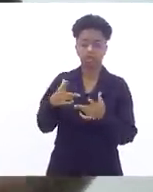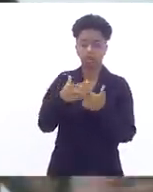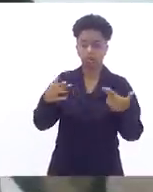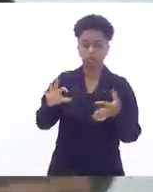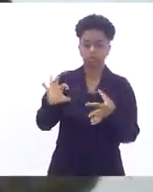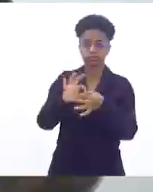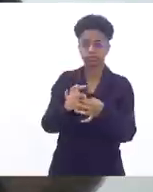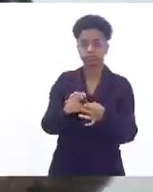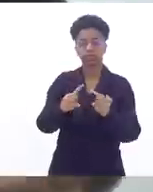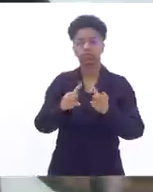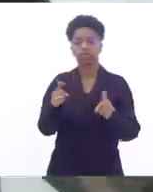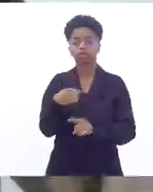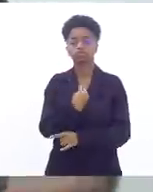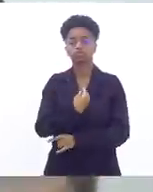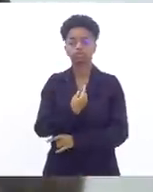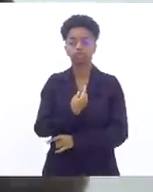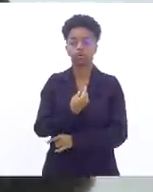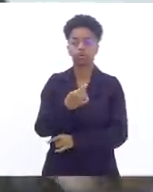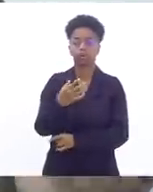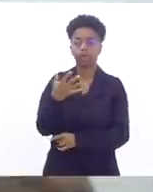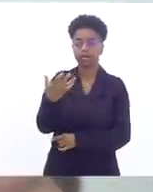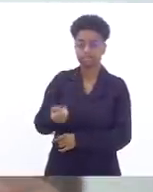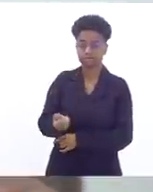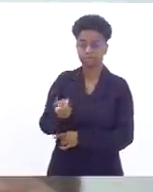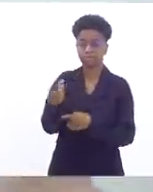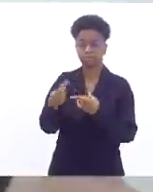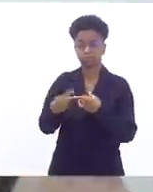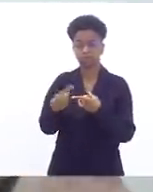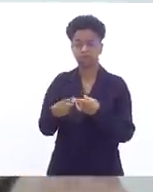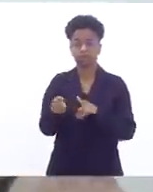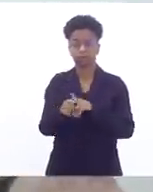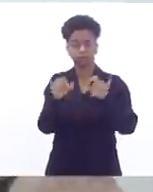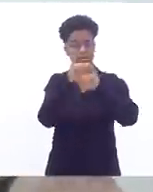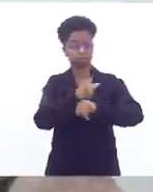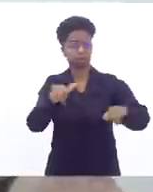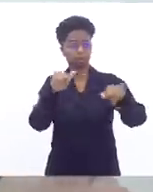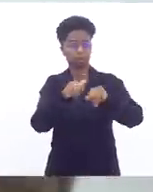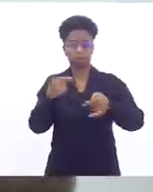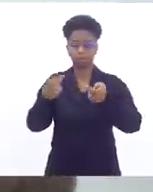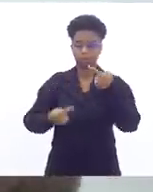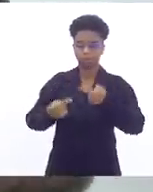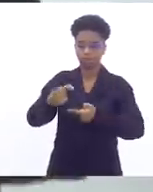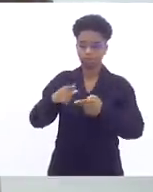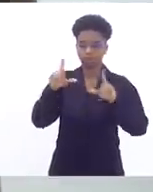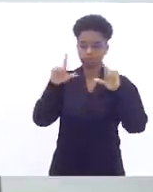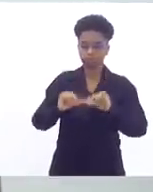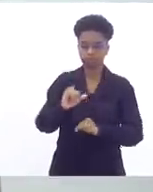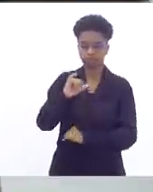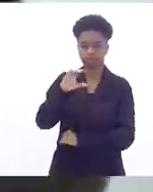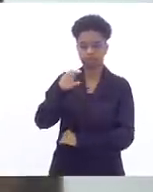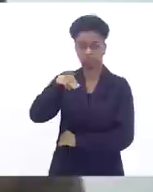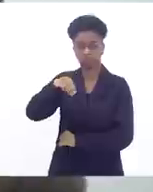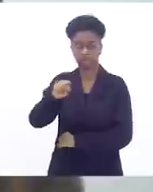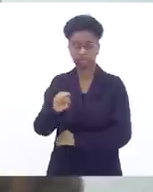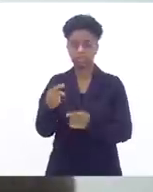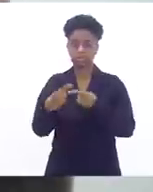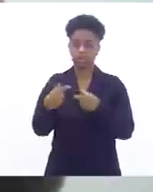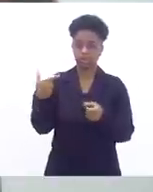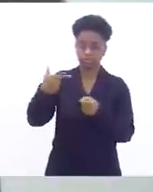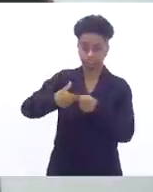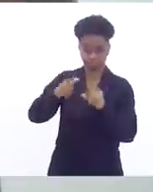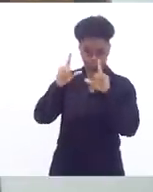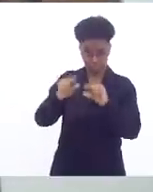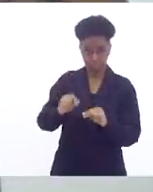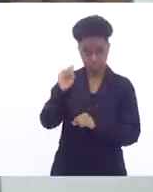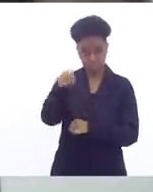que a gente só ia ganhar ali foi um objeto de até de campanha política redução de ICMS que o combustível de todo mundo aqui reduziu